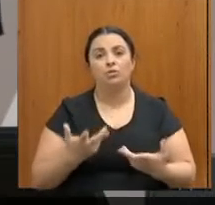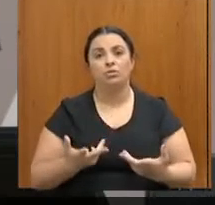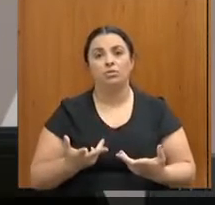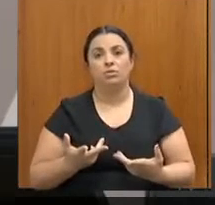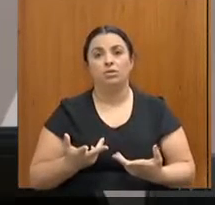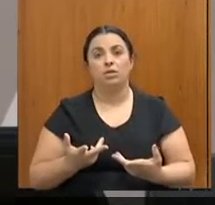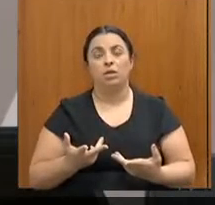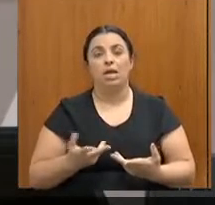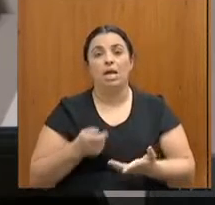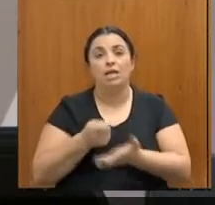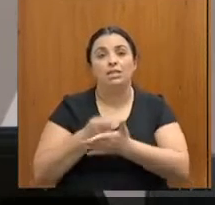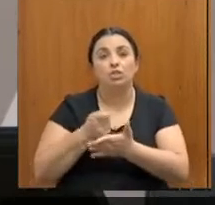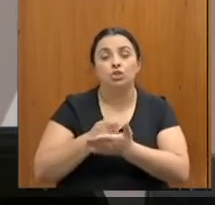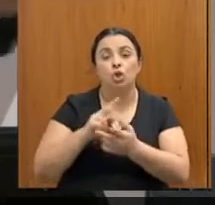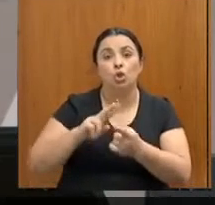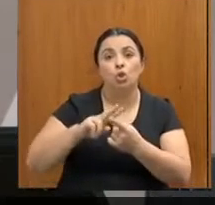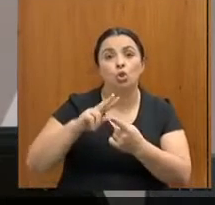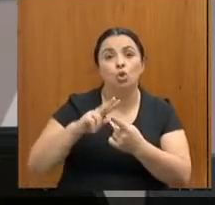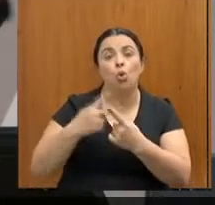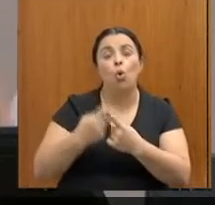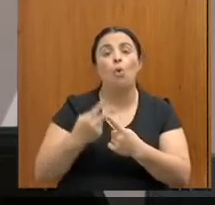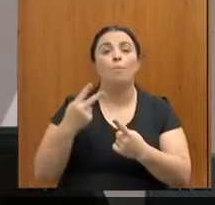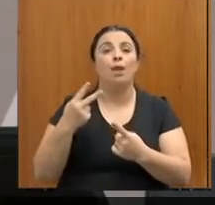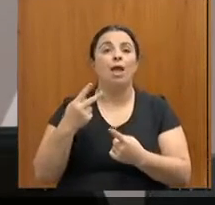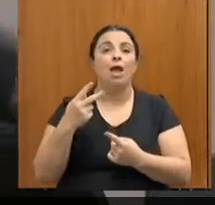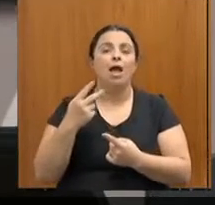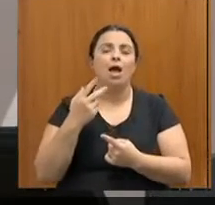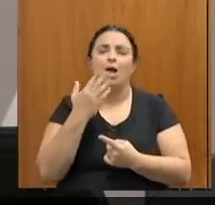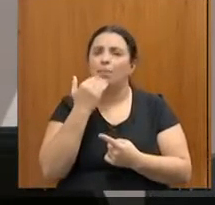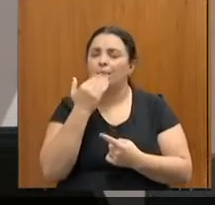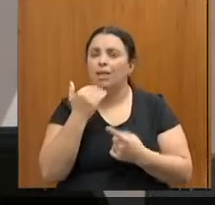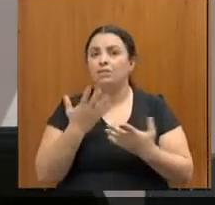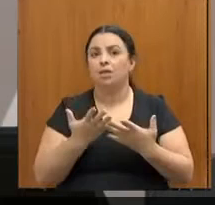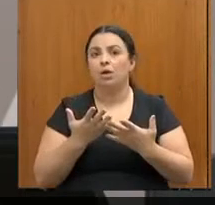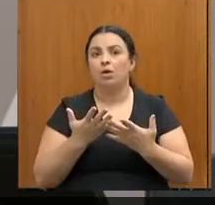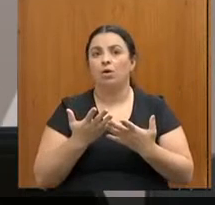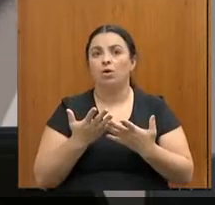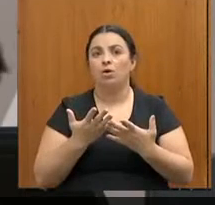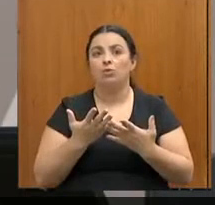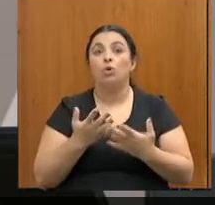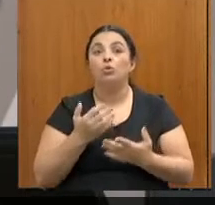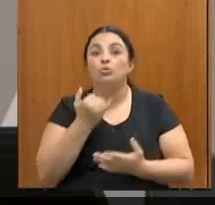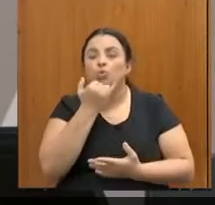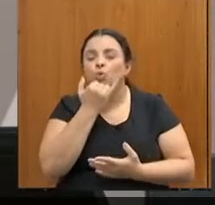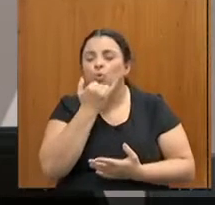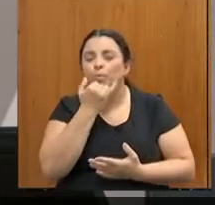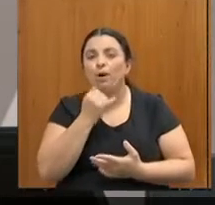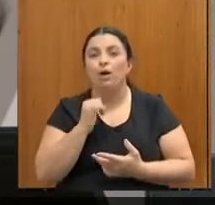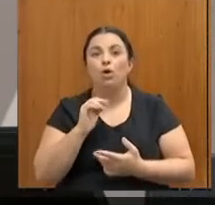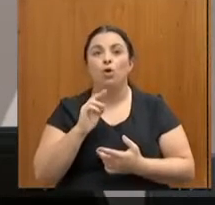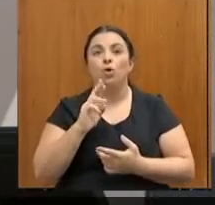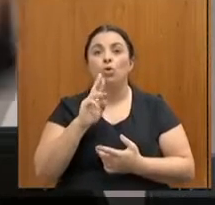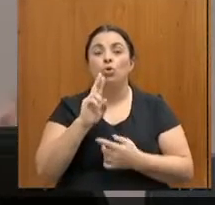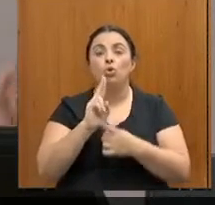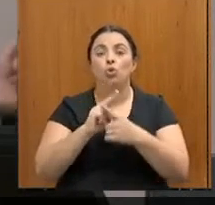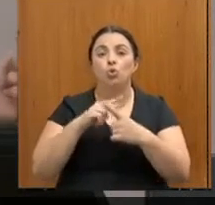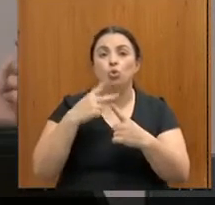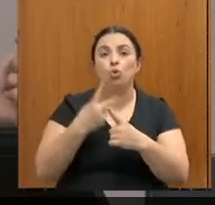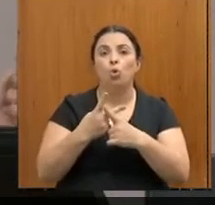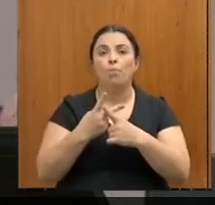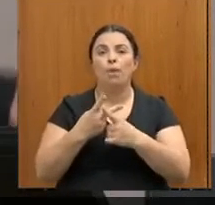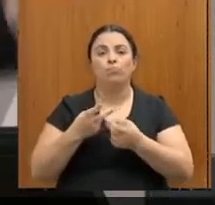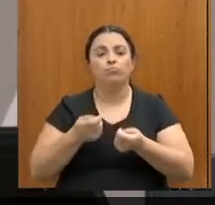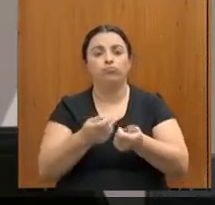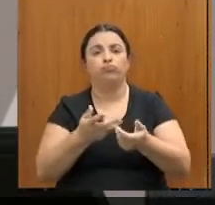exigir dupla alimentação mesma anel não fazendo isso para ligar as grandes usinas de energia solar na